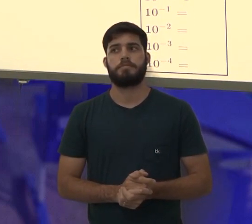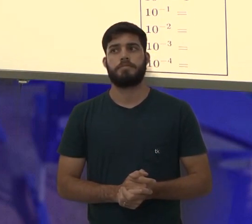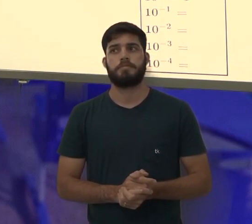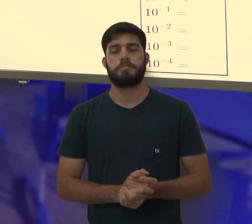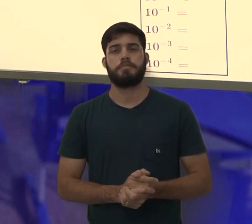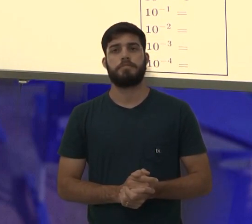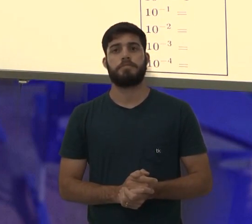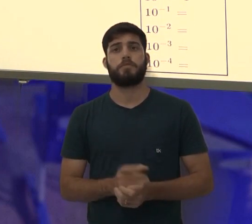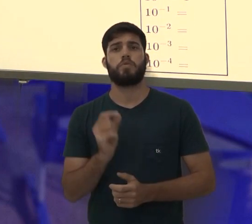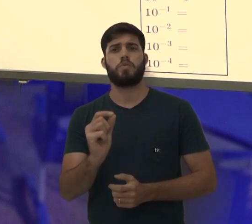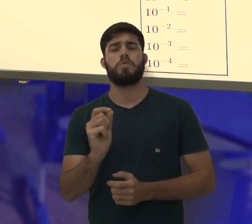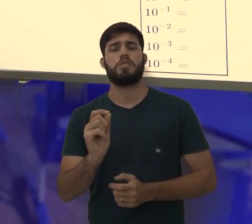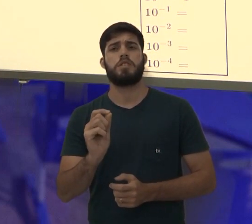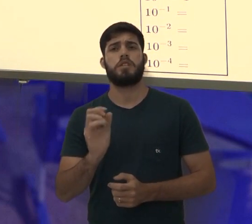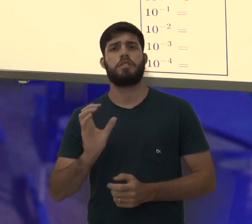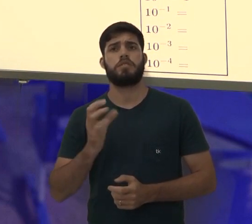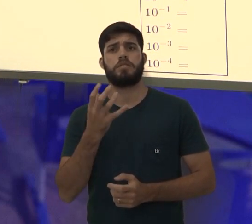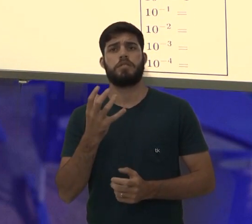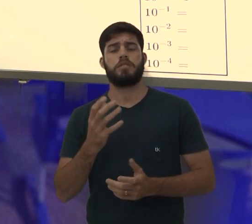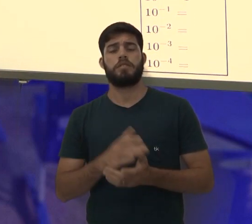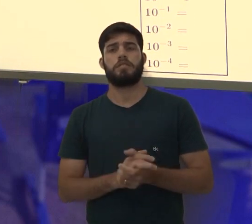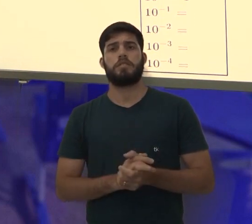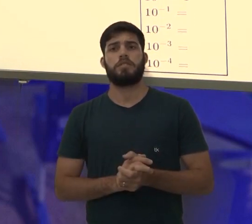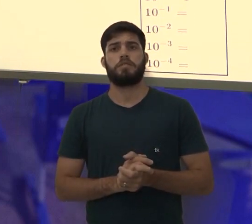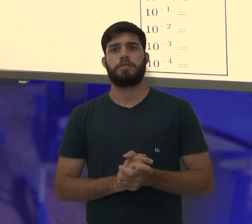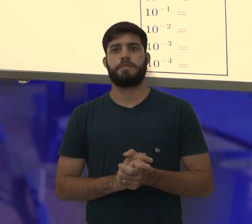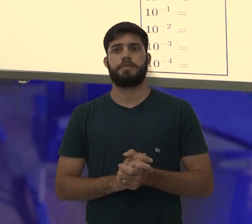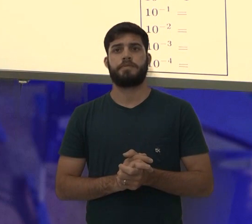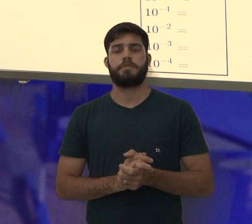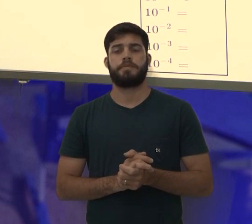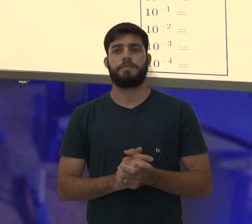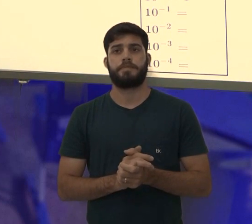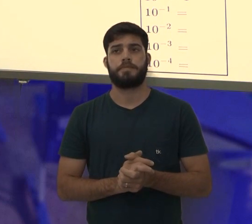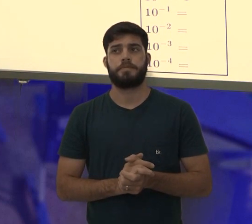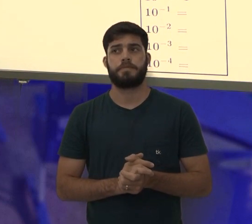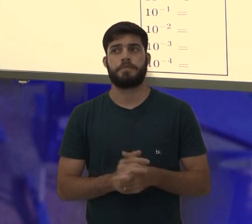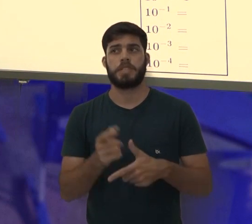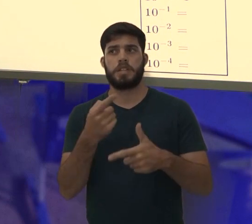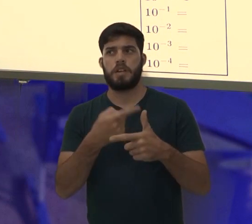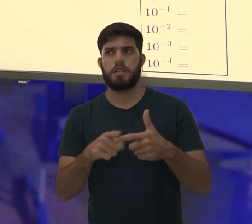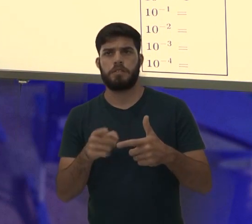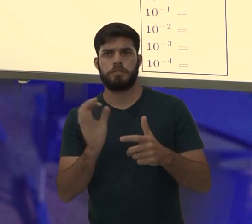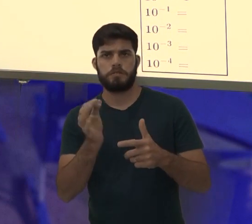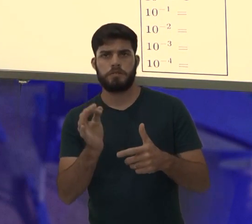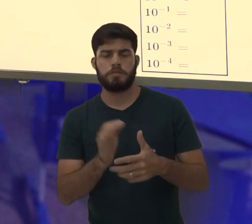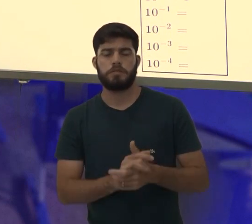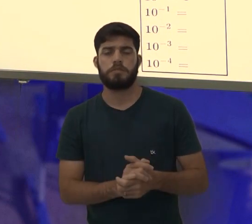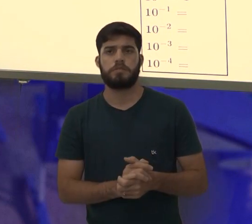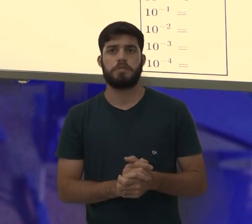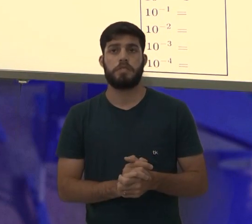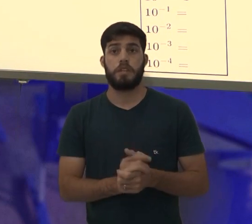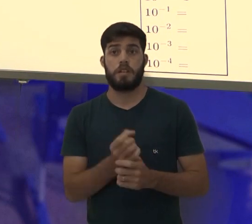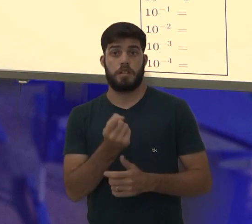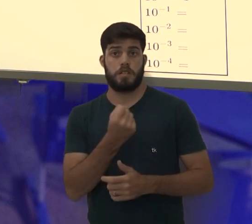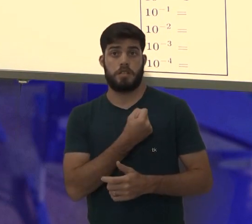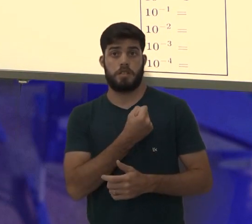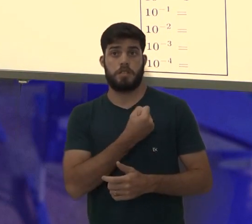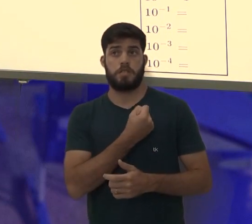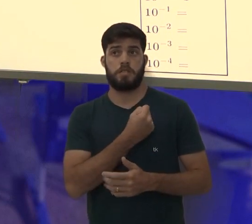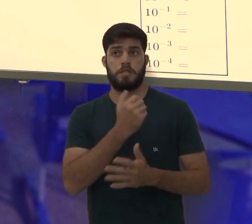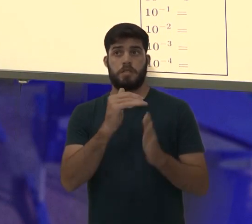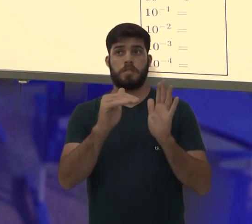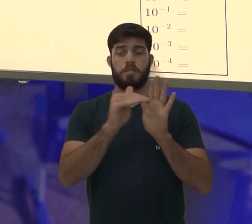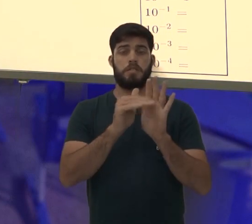100. O que é que está acontecendo aqui? Uma divisão, não é? Então, a cada número da sequência, ele vai